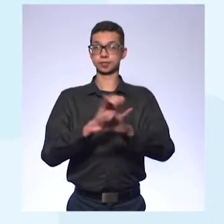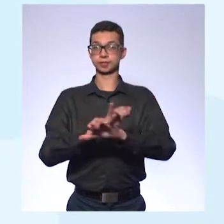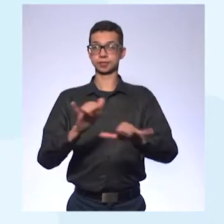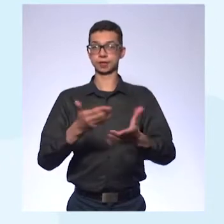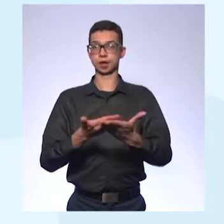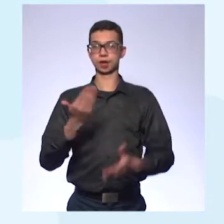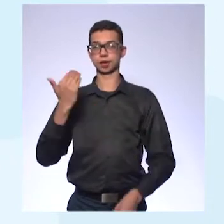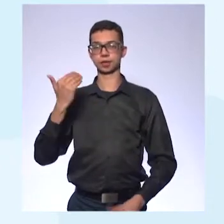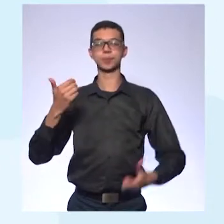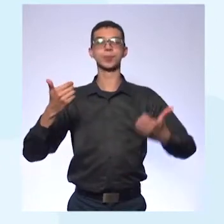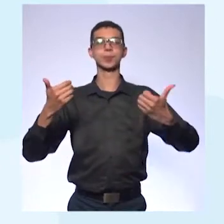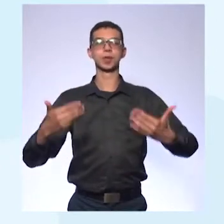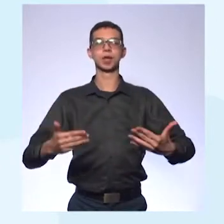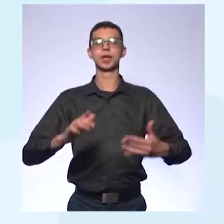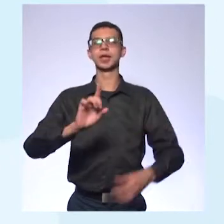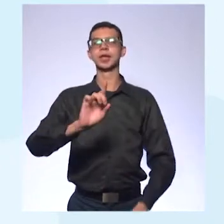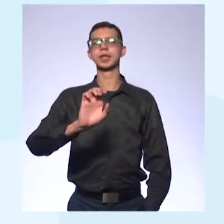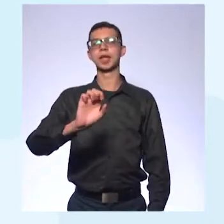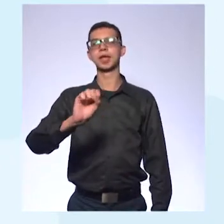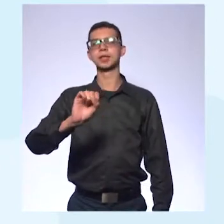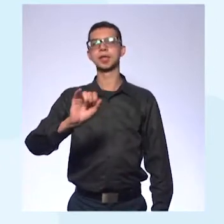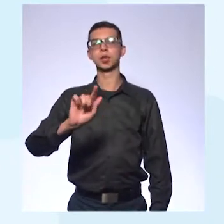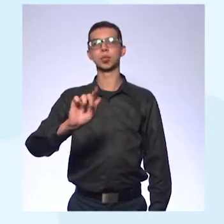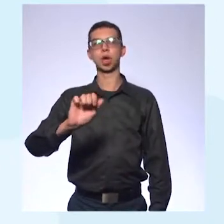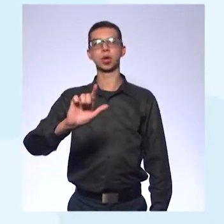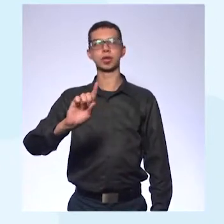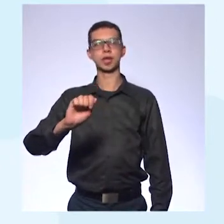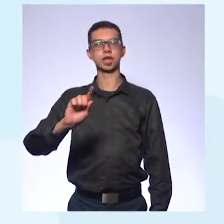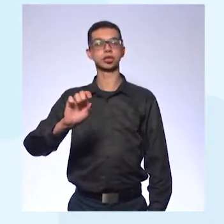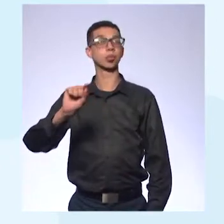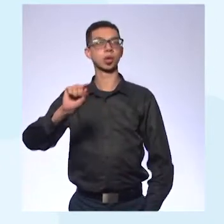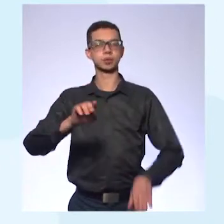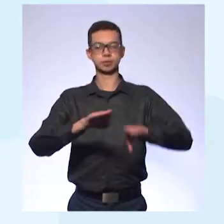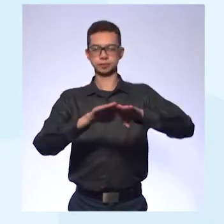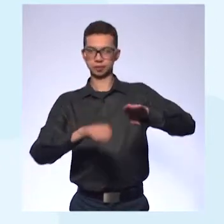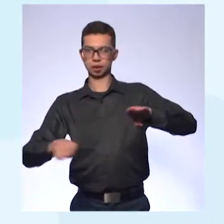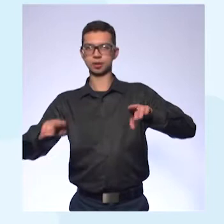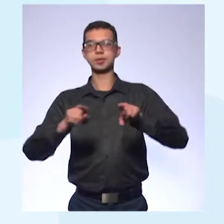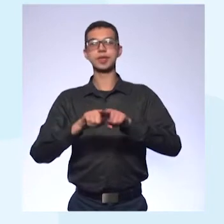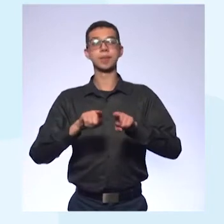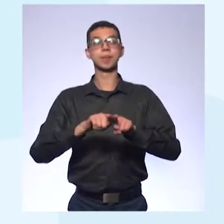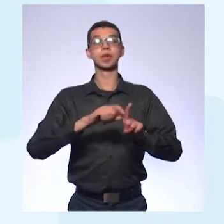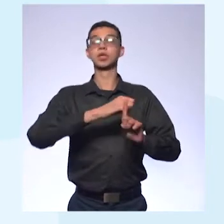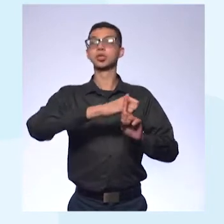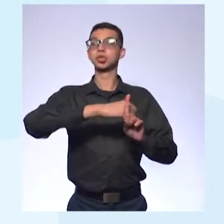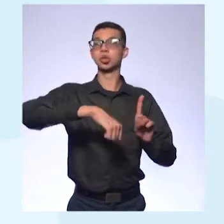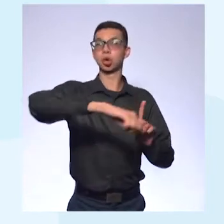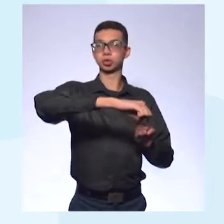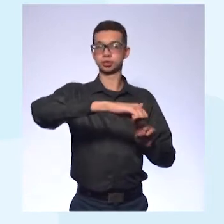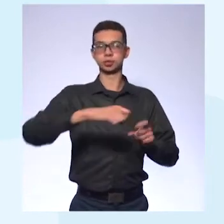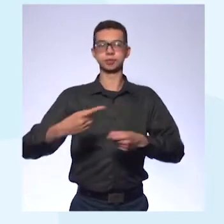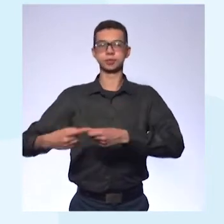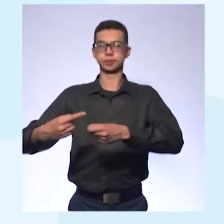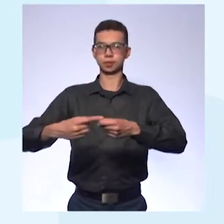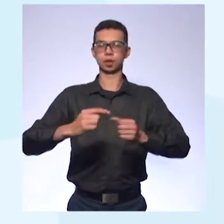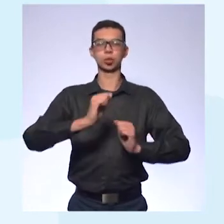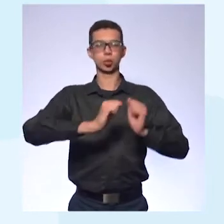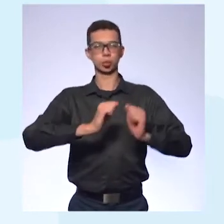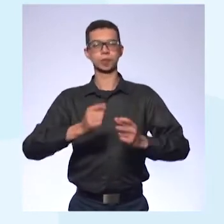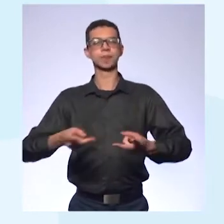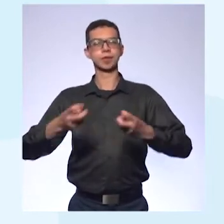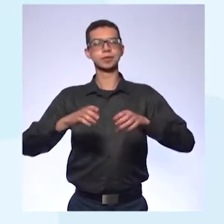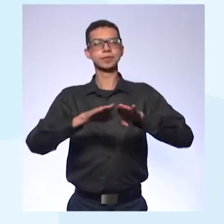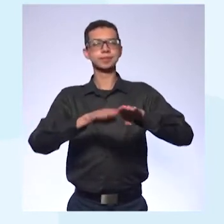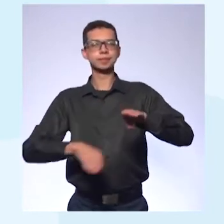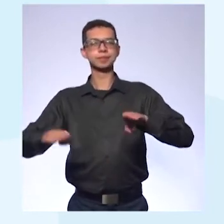questão da desigualdade e também falamos sobre a questão da desigualdade na sociedade urbana industrial. Nós até vimos